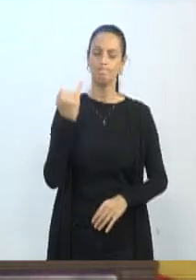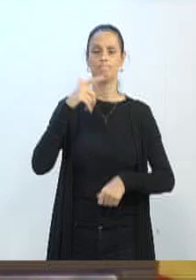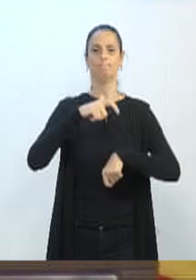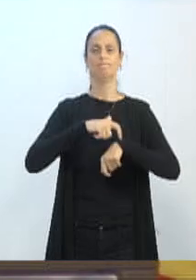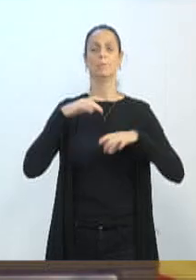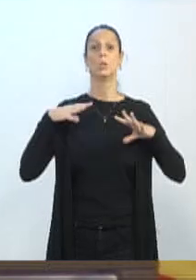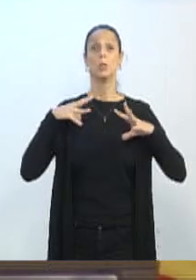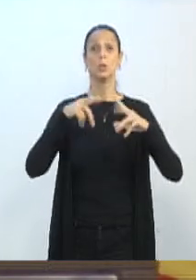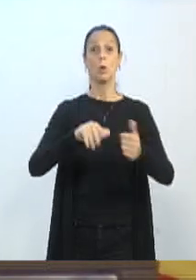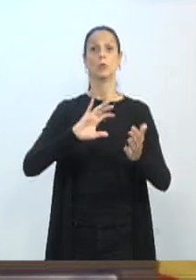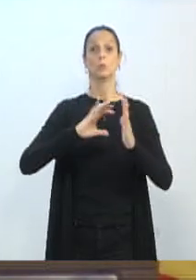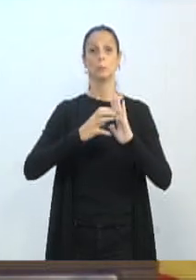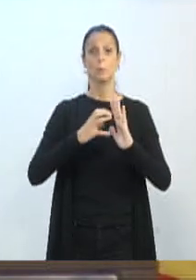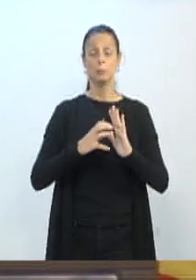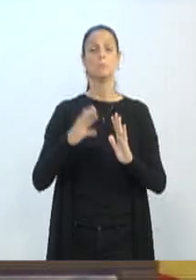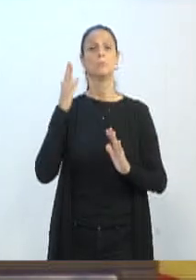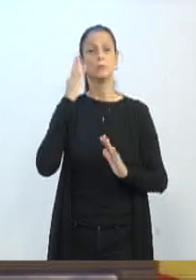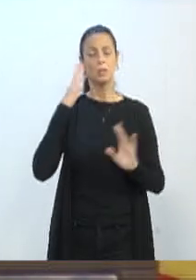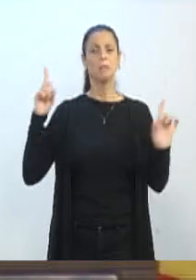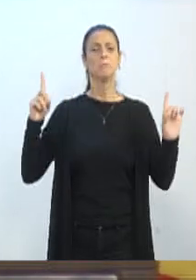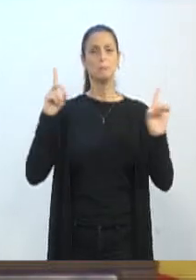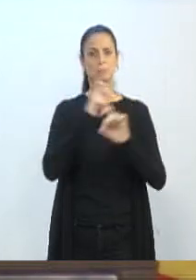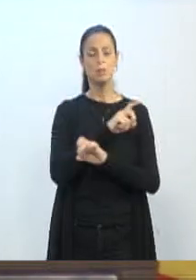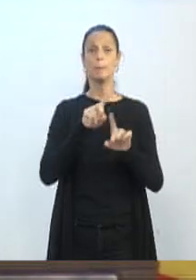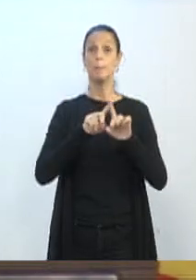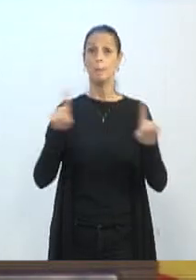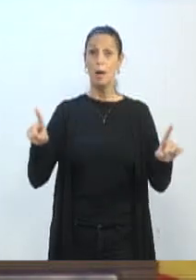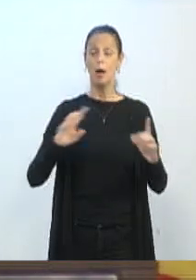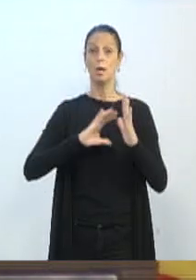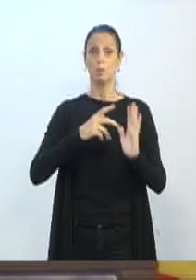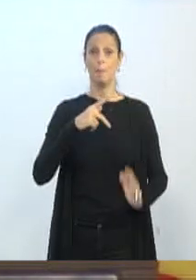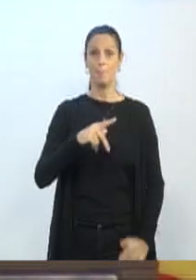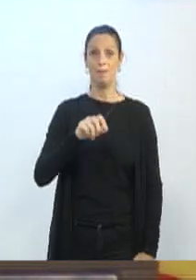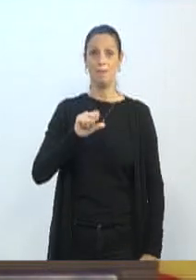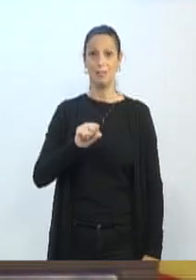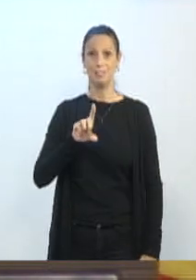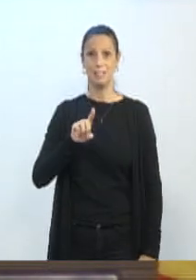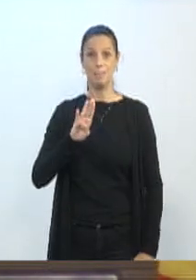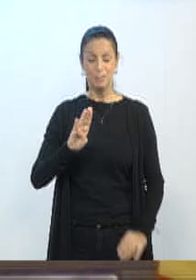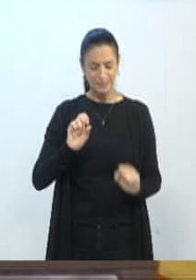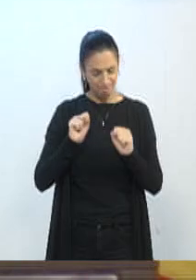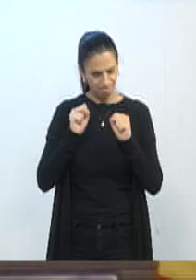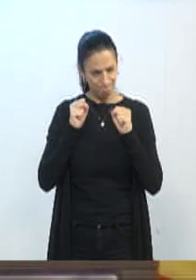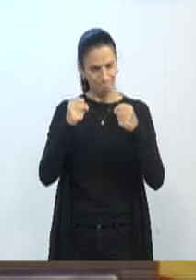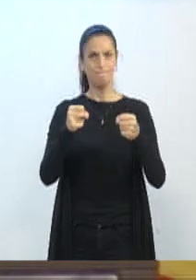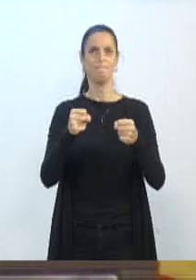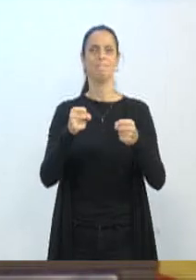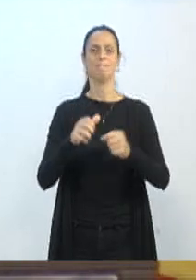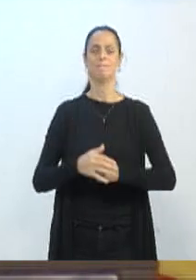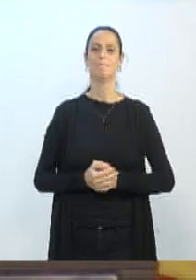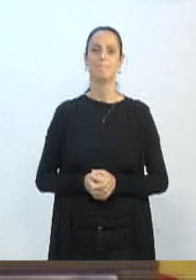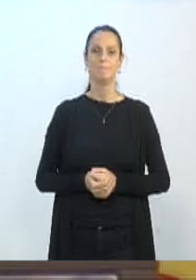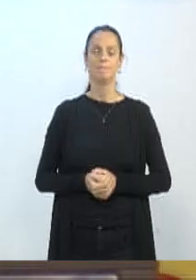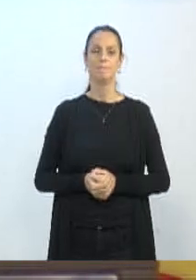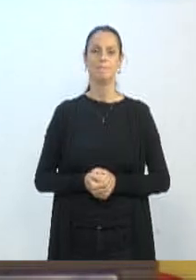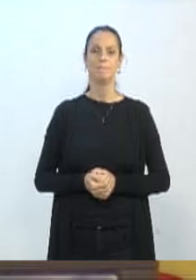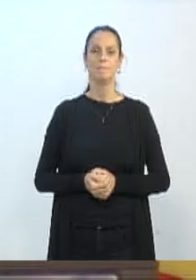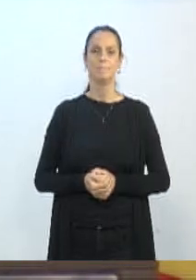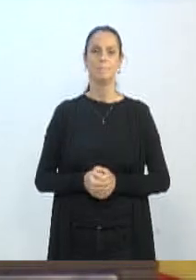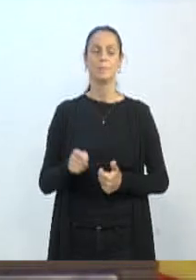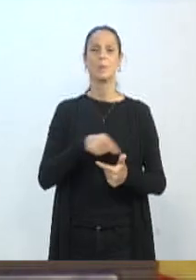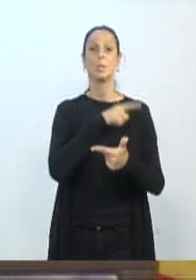os partidos passam dificuldade mas o PSDB tá se fortalecendo eu quero aqui agora entrar